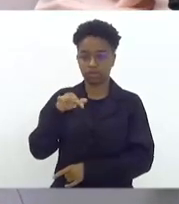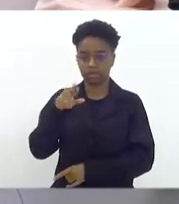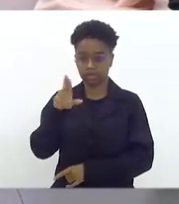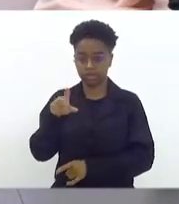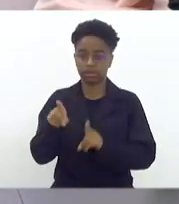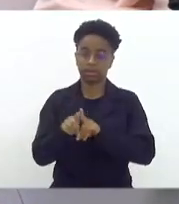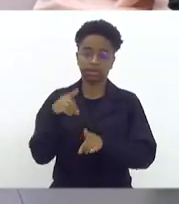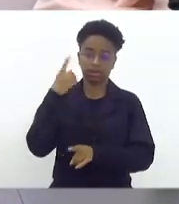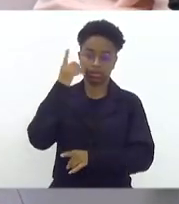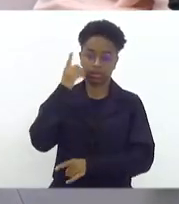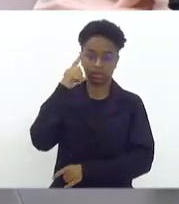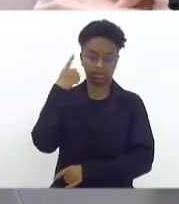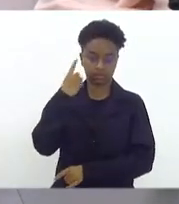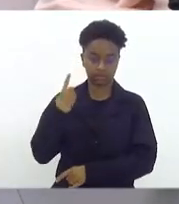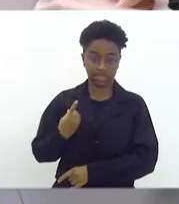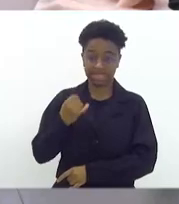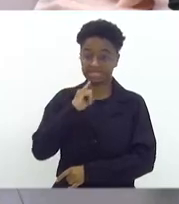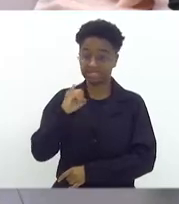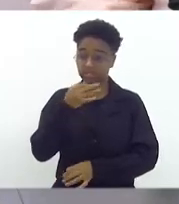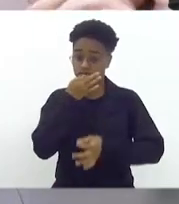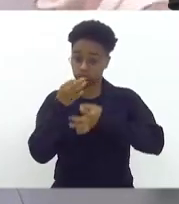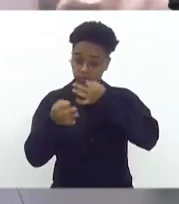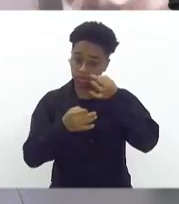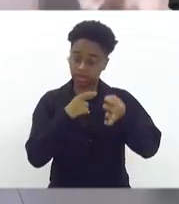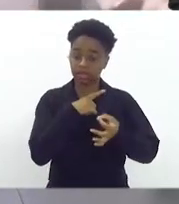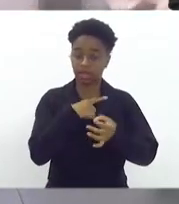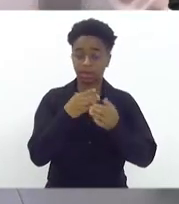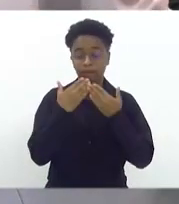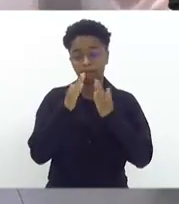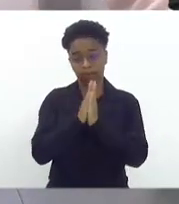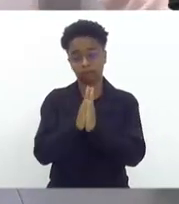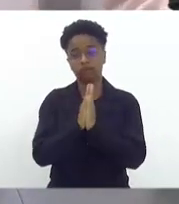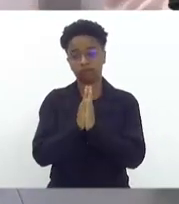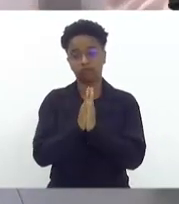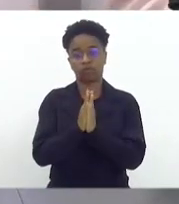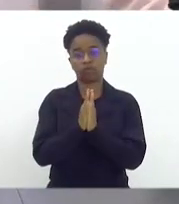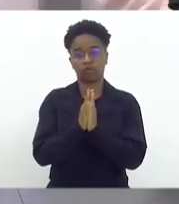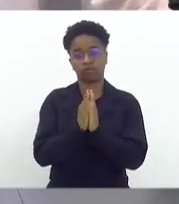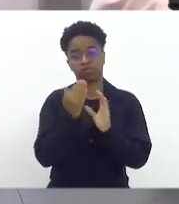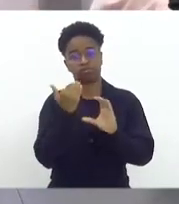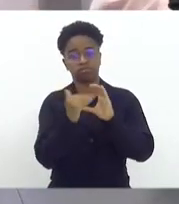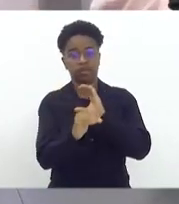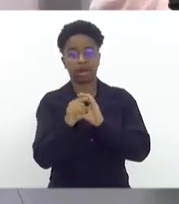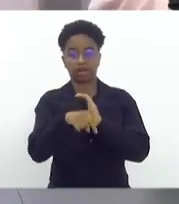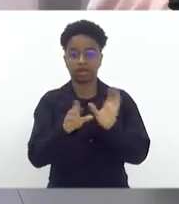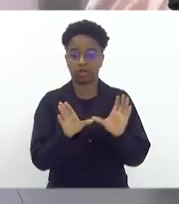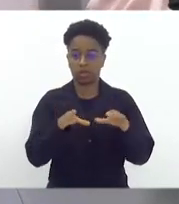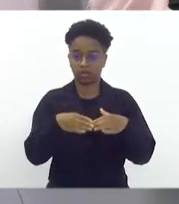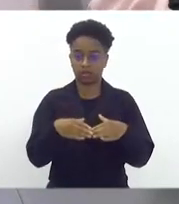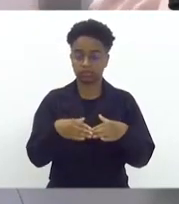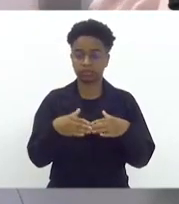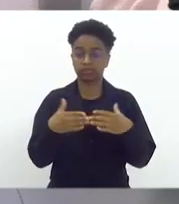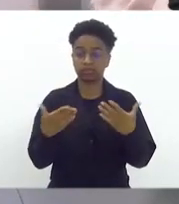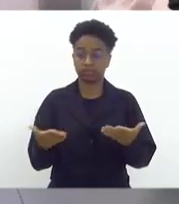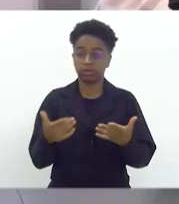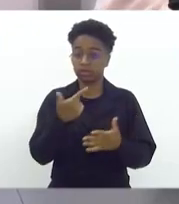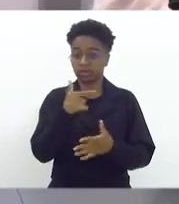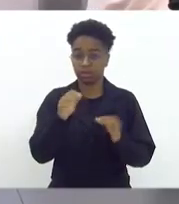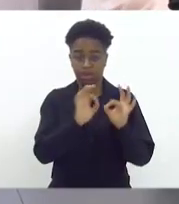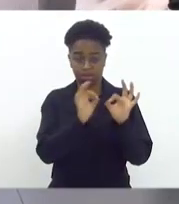muito obrigada E que se vocês tiverem sugestão por favor oficie esta comissão e em nada mais